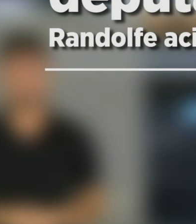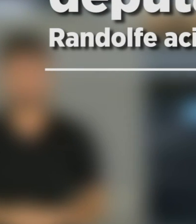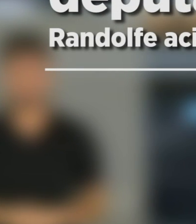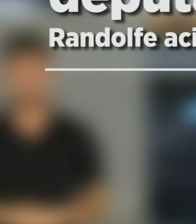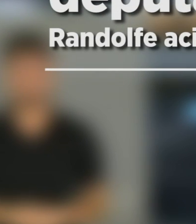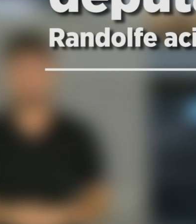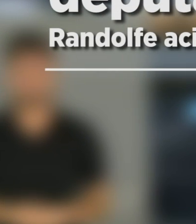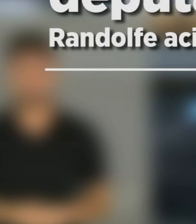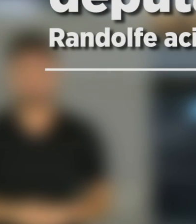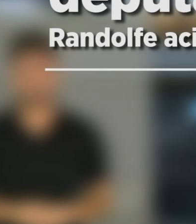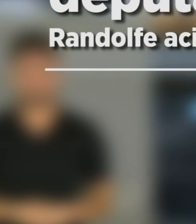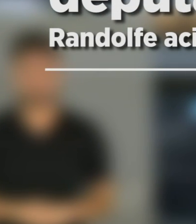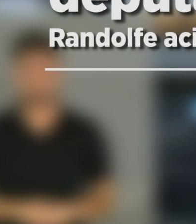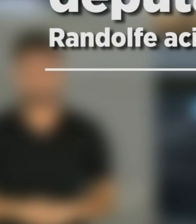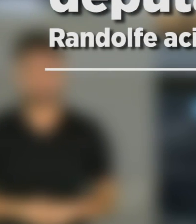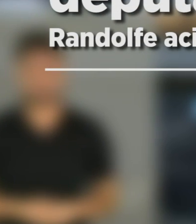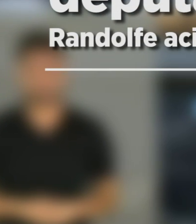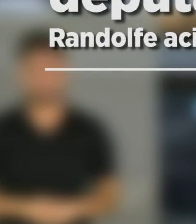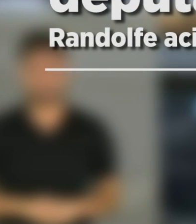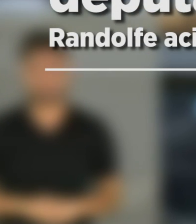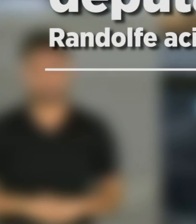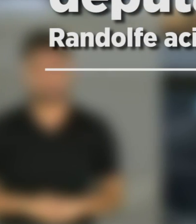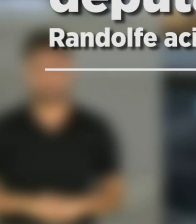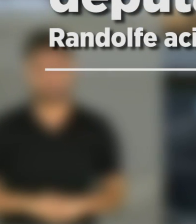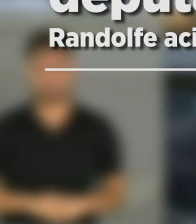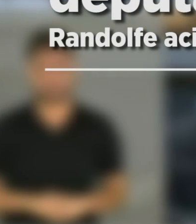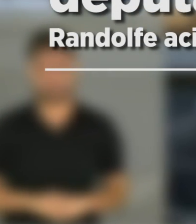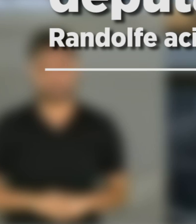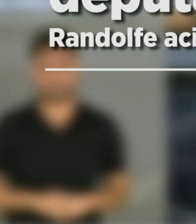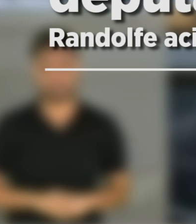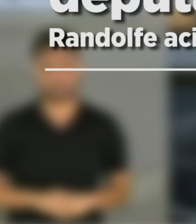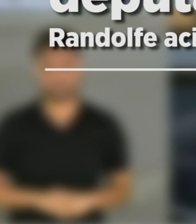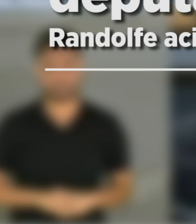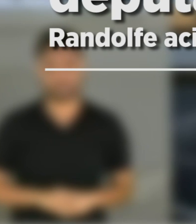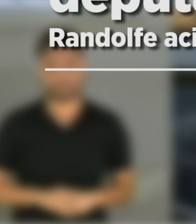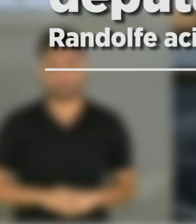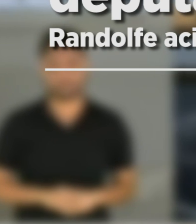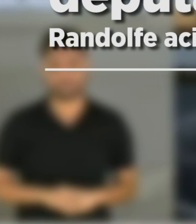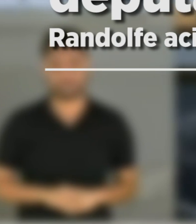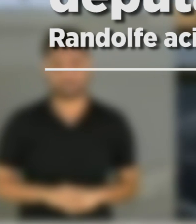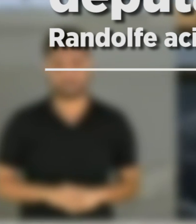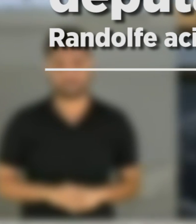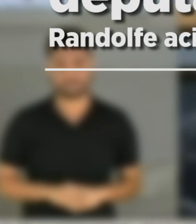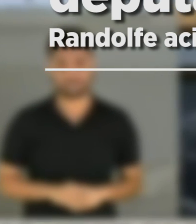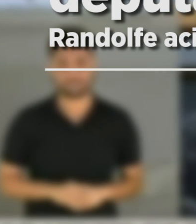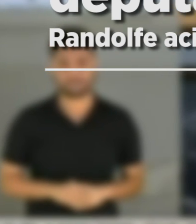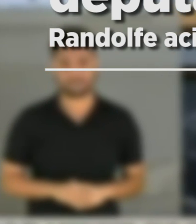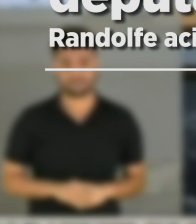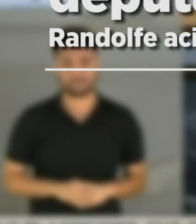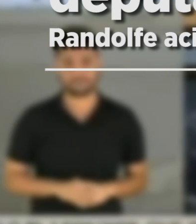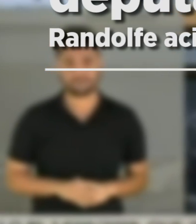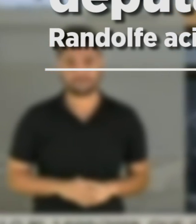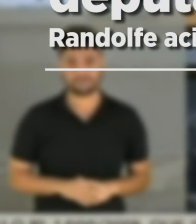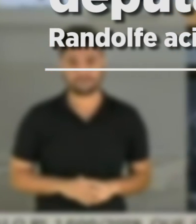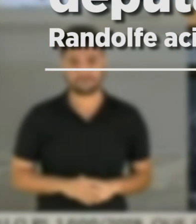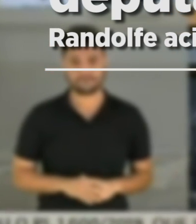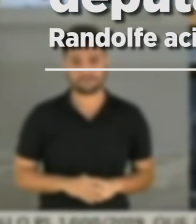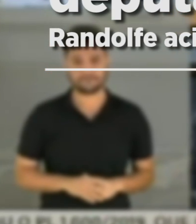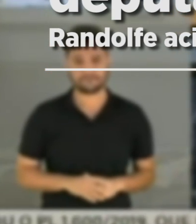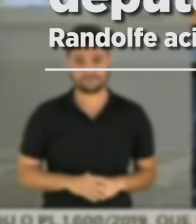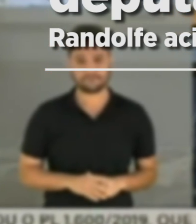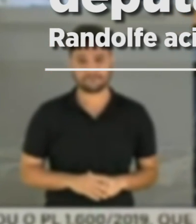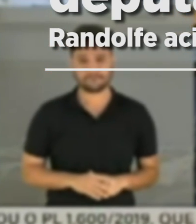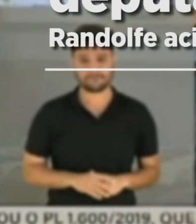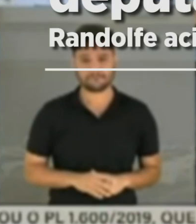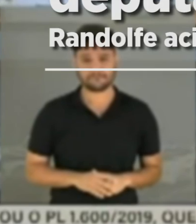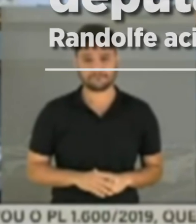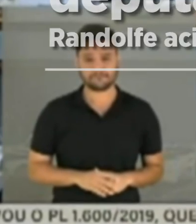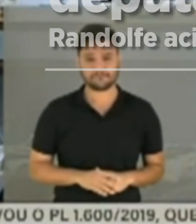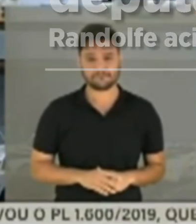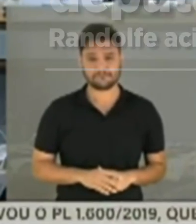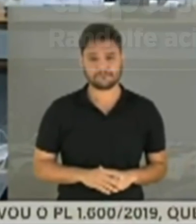o